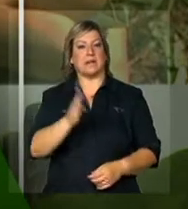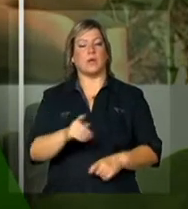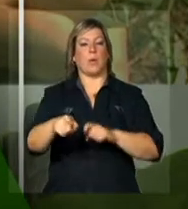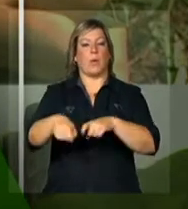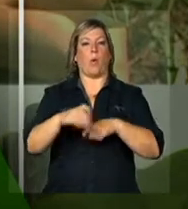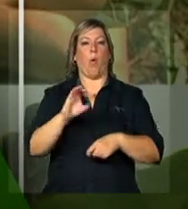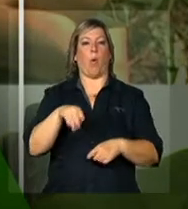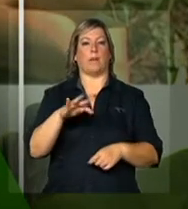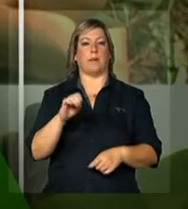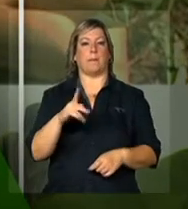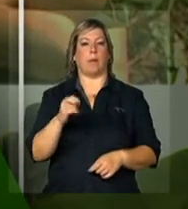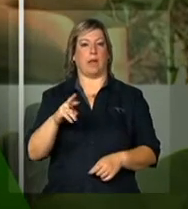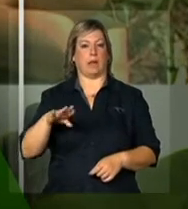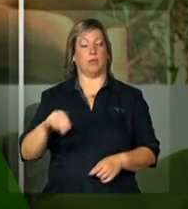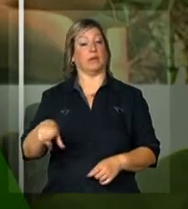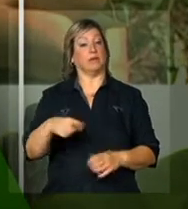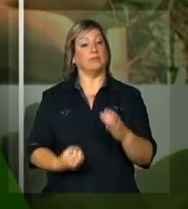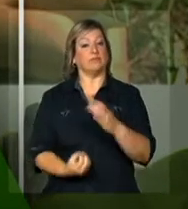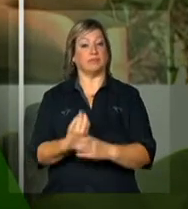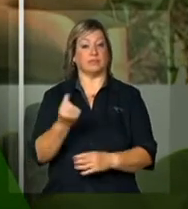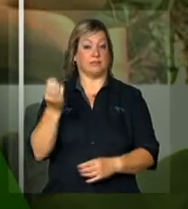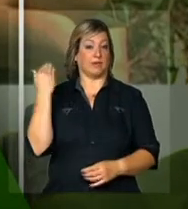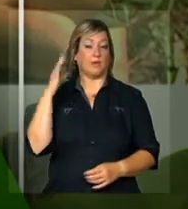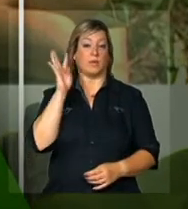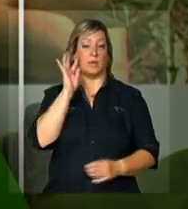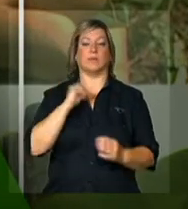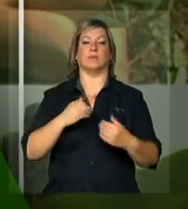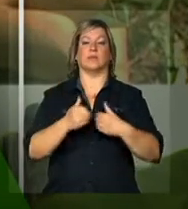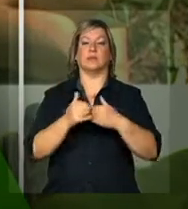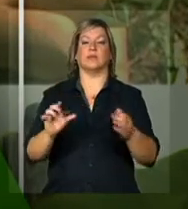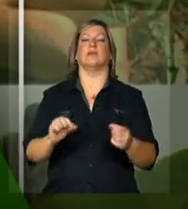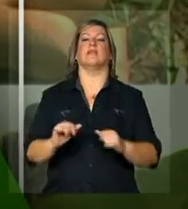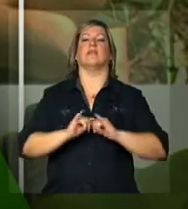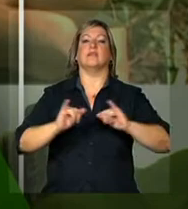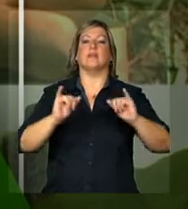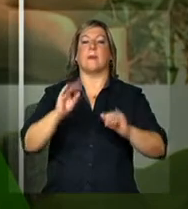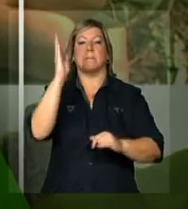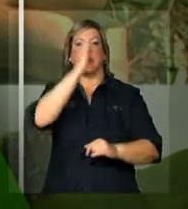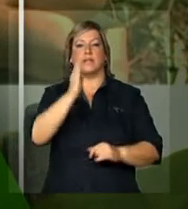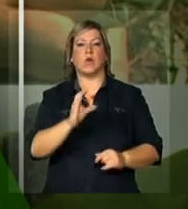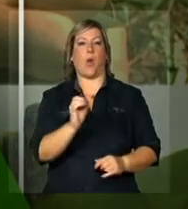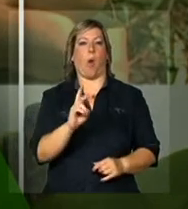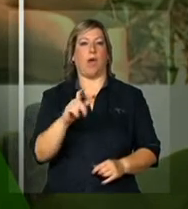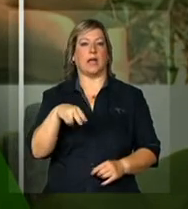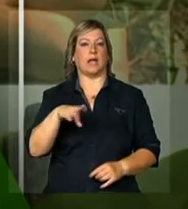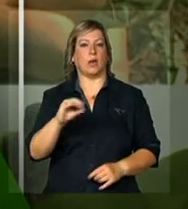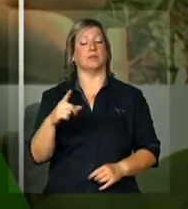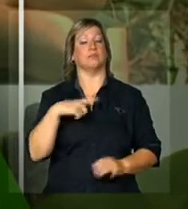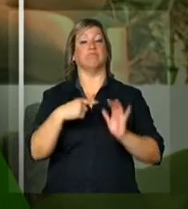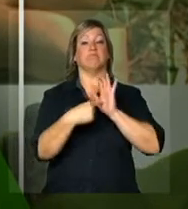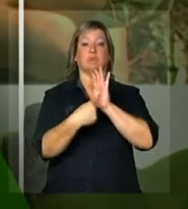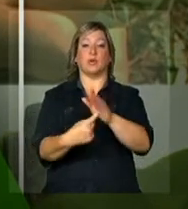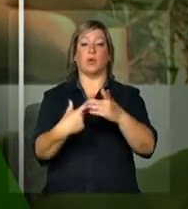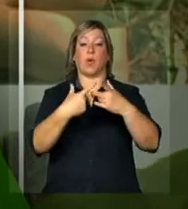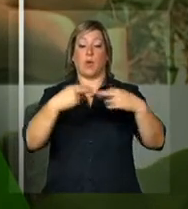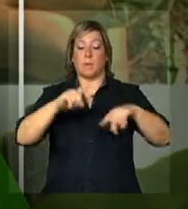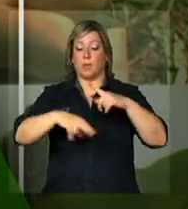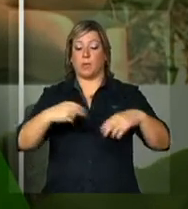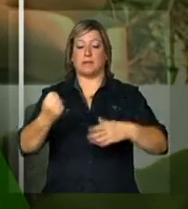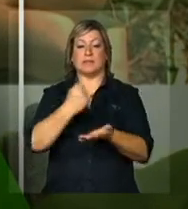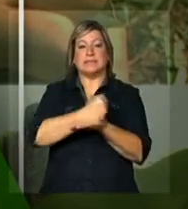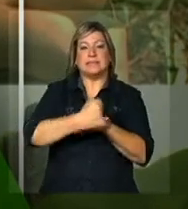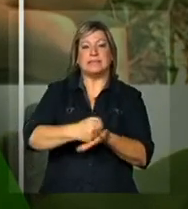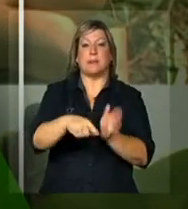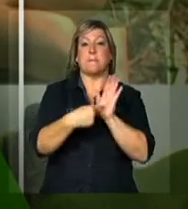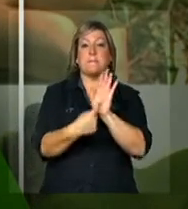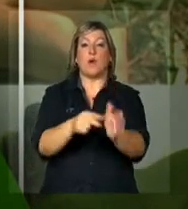Contemporâneo. E na abertura da feira, foi lançada a campanha Brasil Orgânico e Sustentável. A iniciativa levará produtos com selos orgânicos às